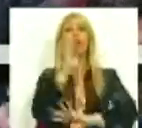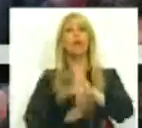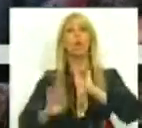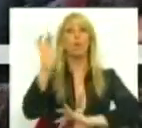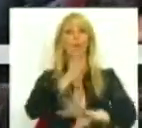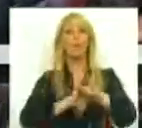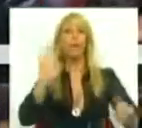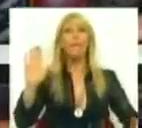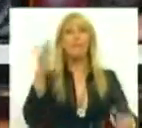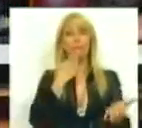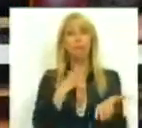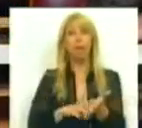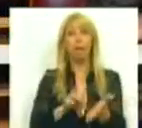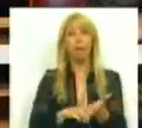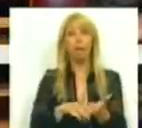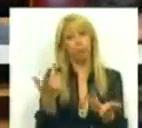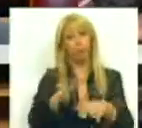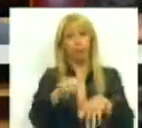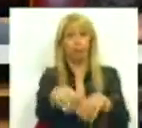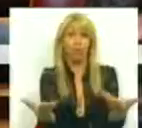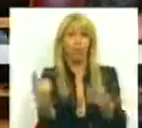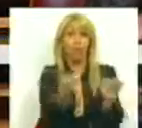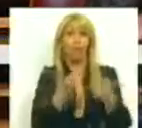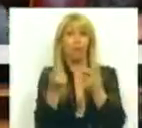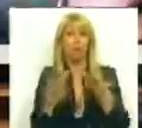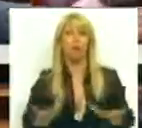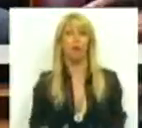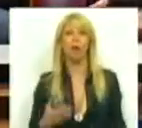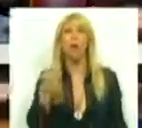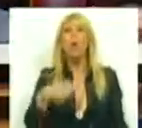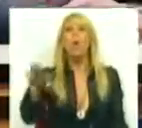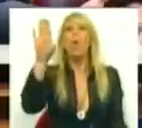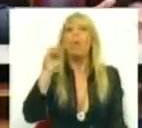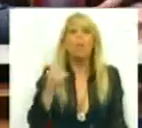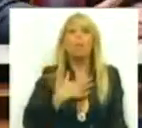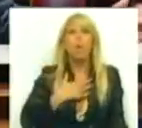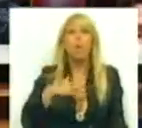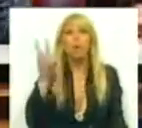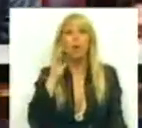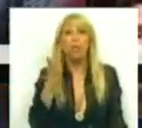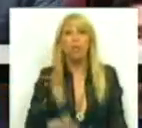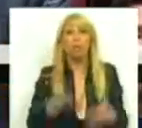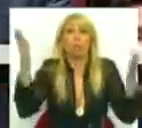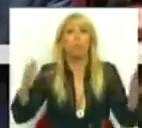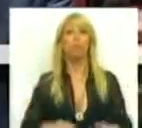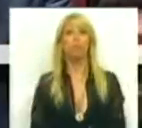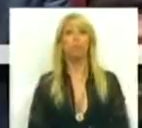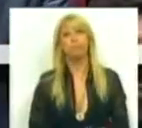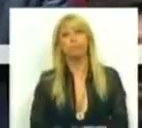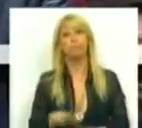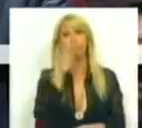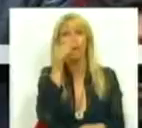razão de ser deste debate. O Partido Socialista não quis ser ouvido ou não quer ser ouvido. Bom, parece que